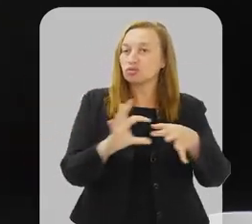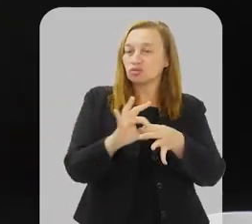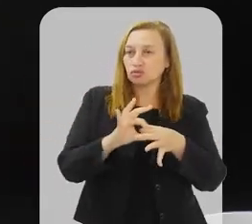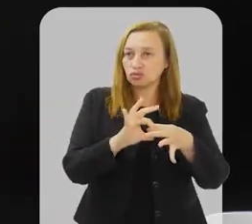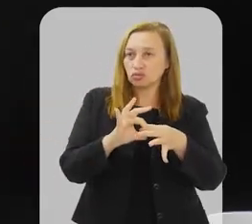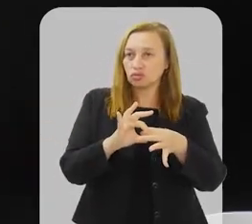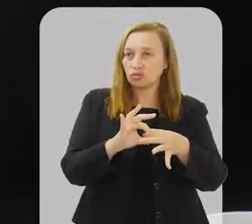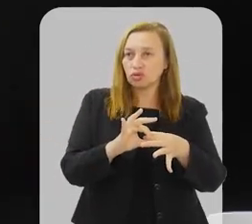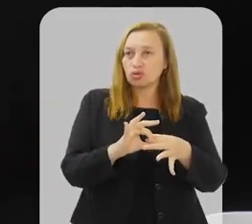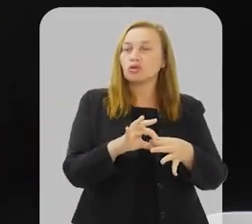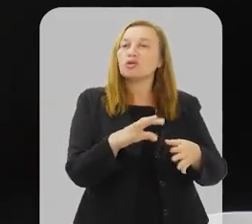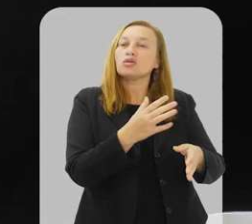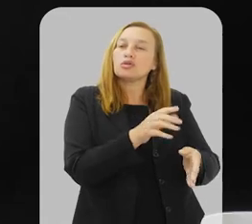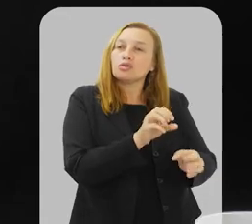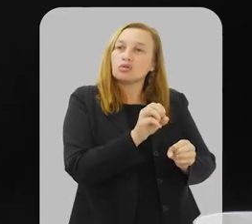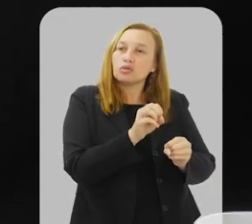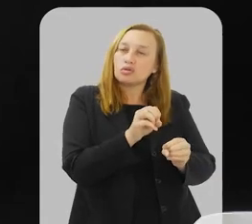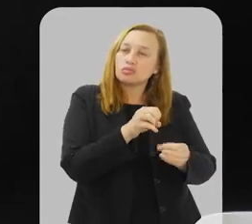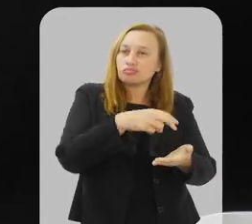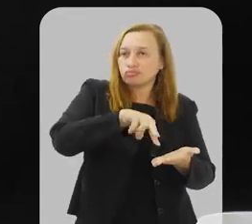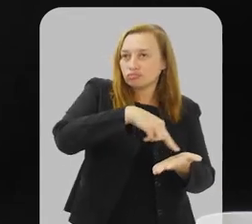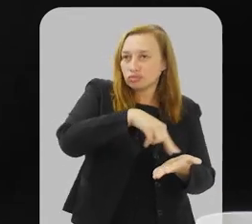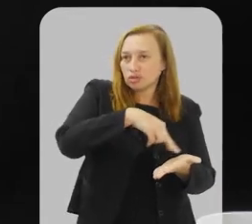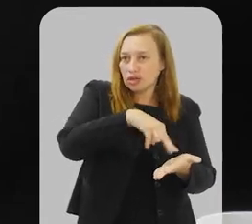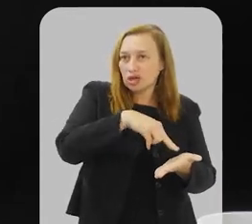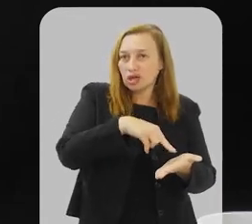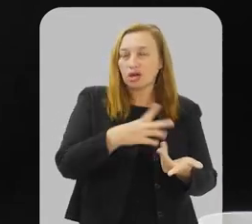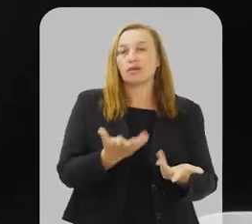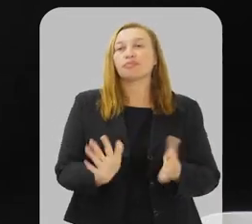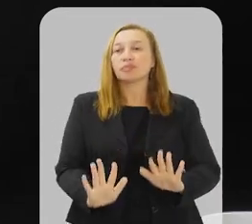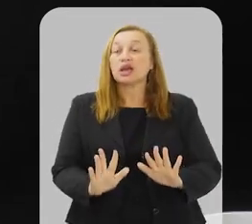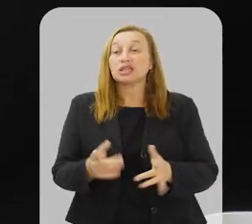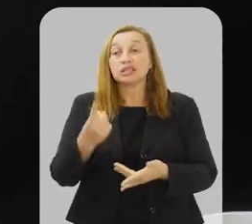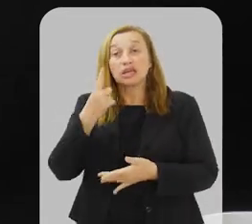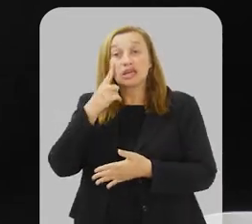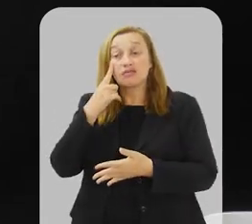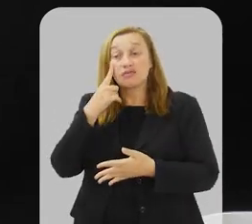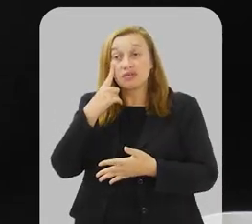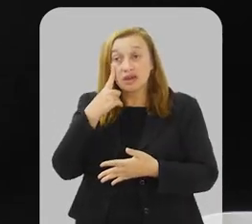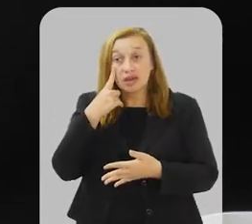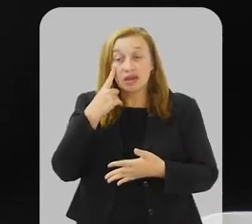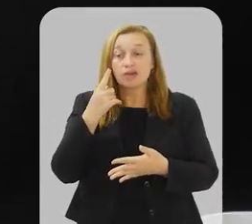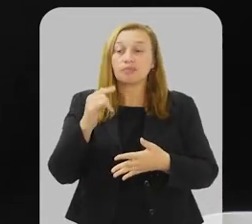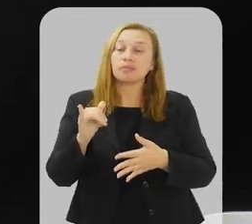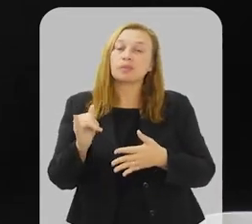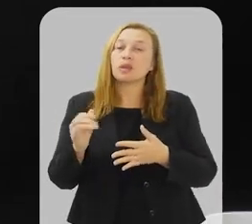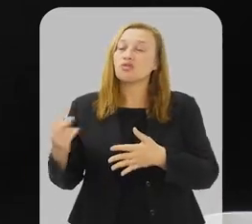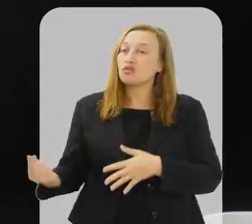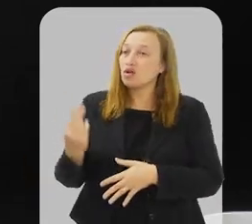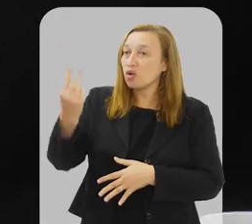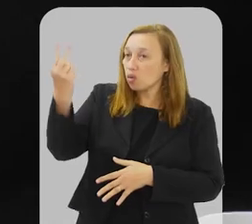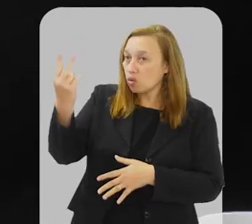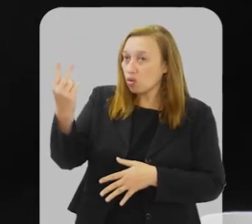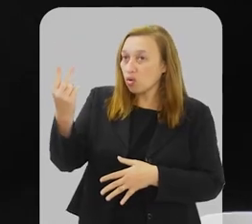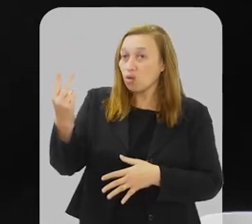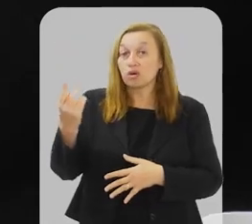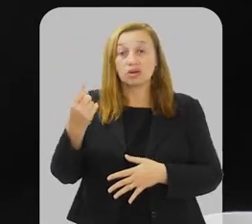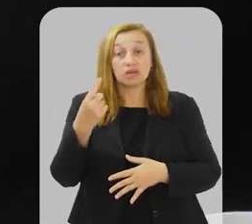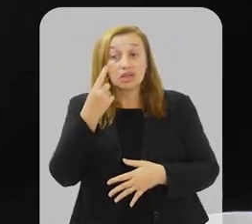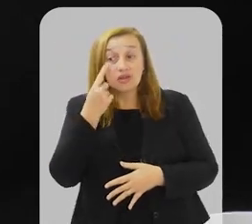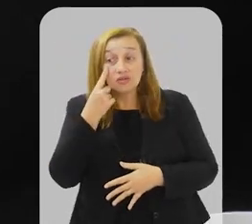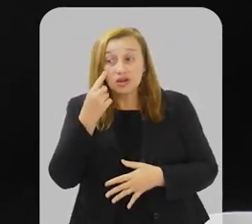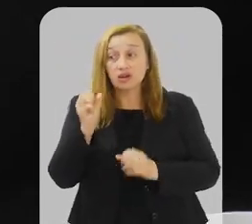que esta ala é coreografada Vamos repensar essa roupa essa cabeça não pode ser assim essa anca tem que diminuir E aí vamos no